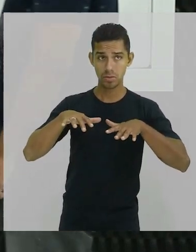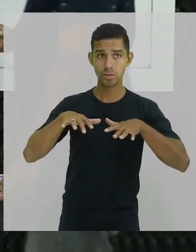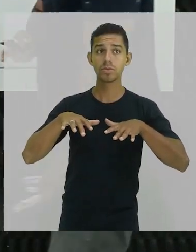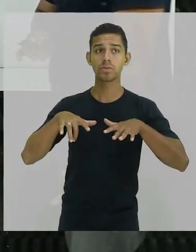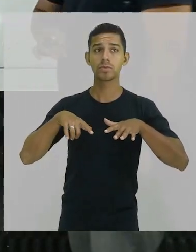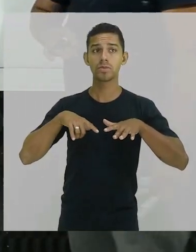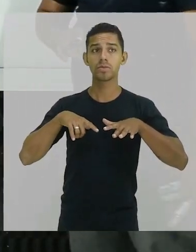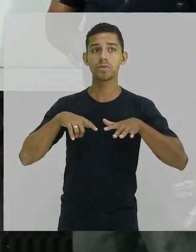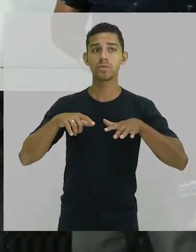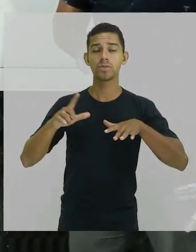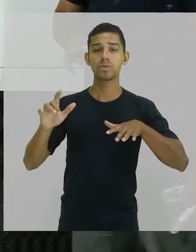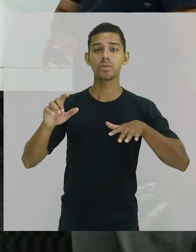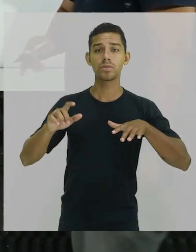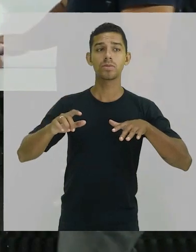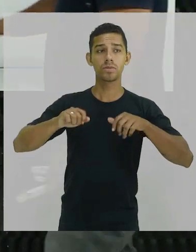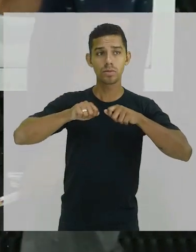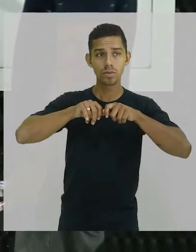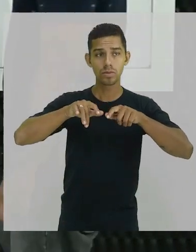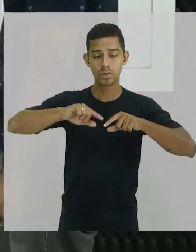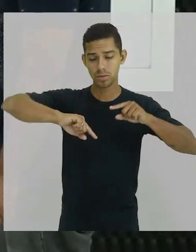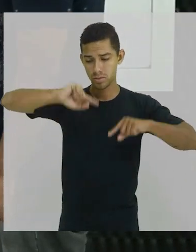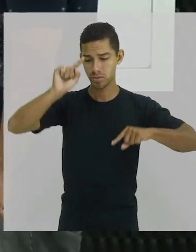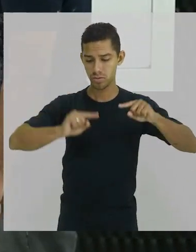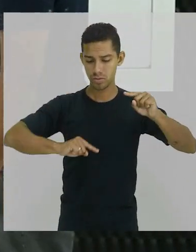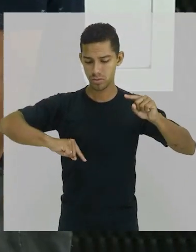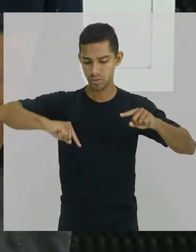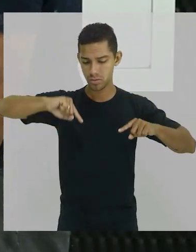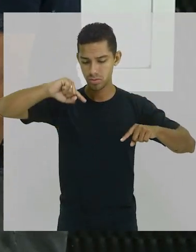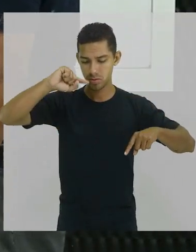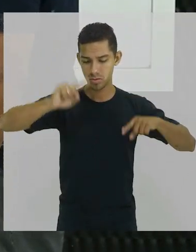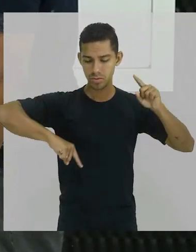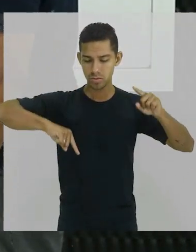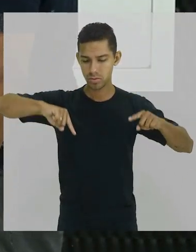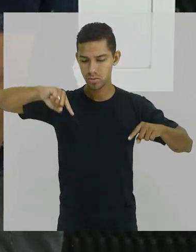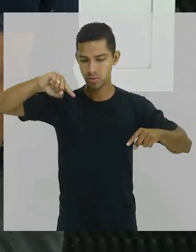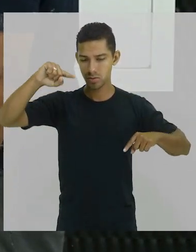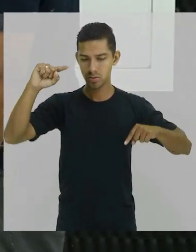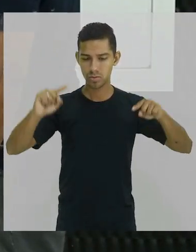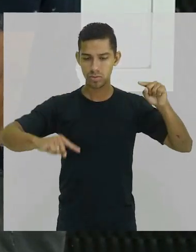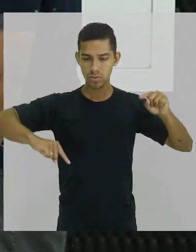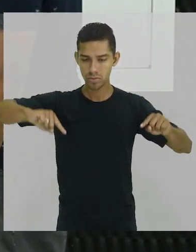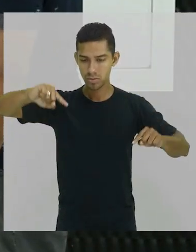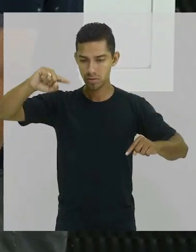e propagação. Então, a vibração, ela é na vertical,